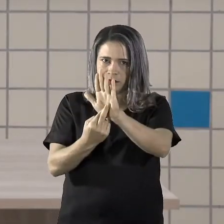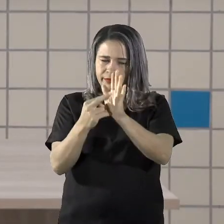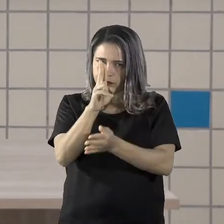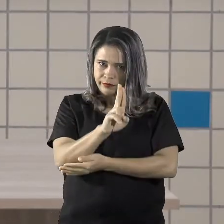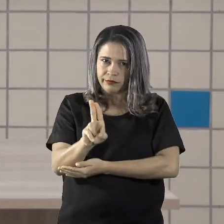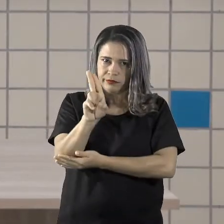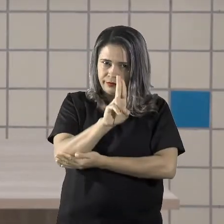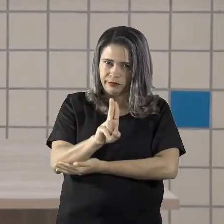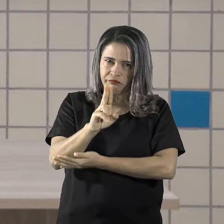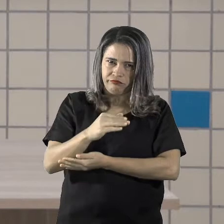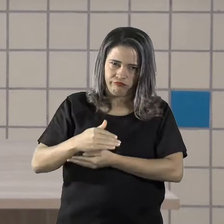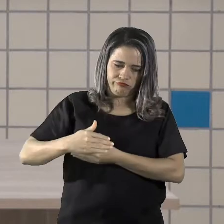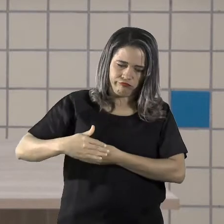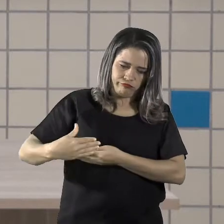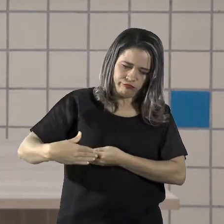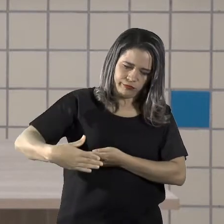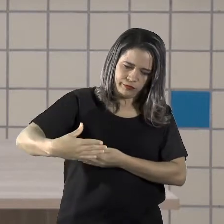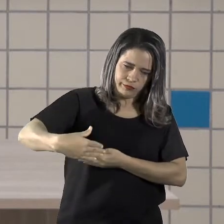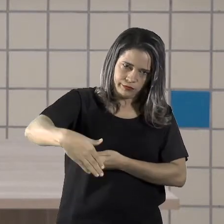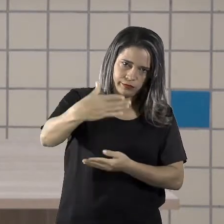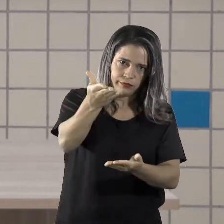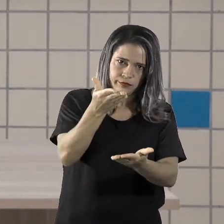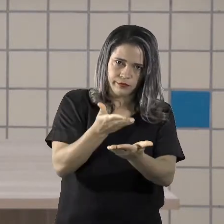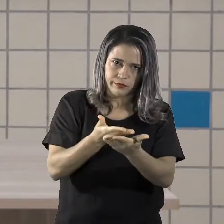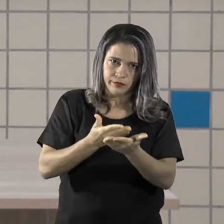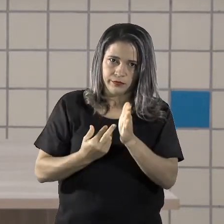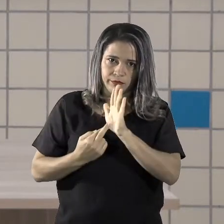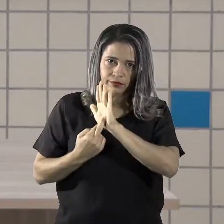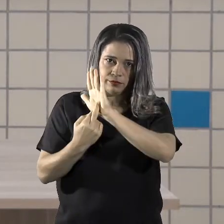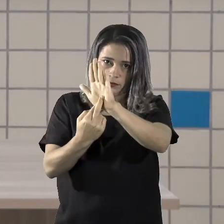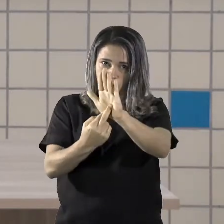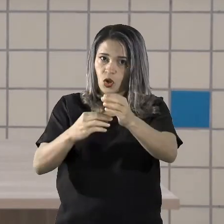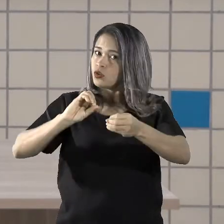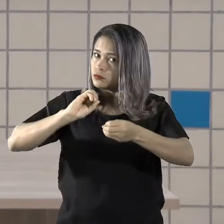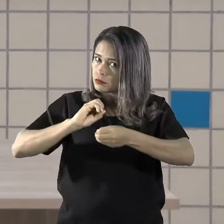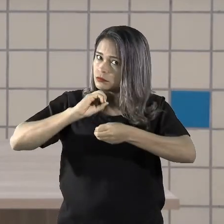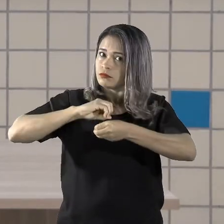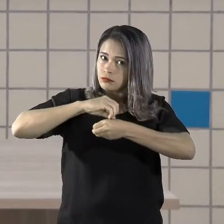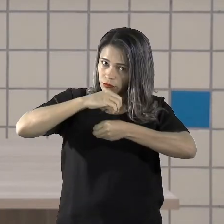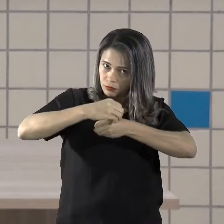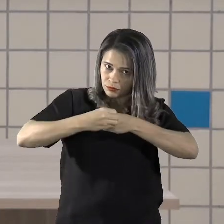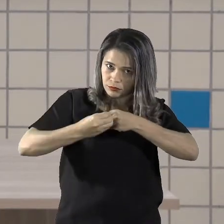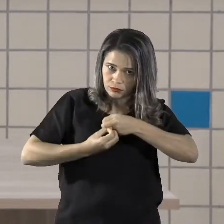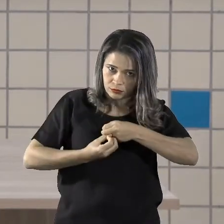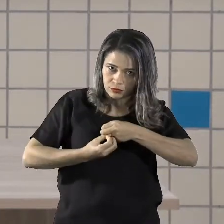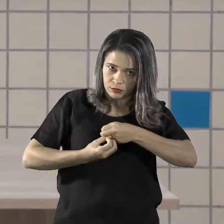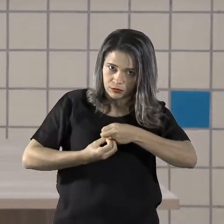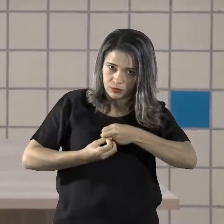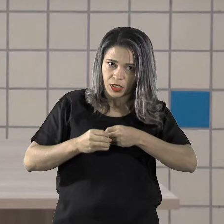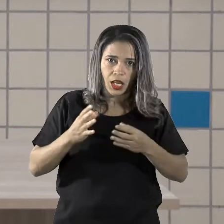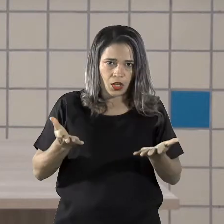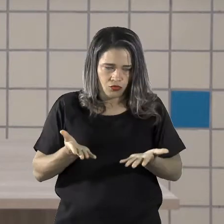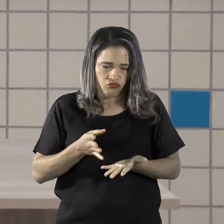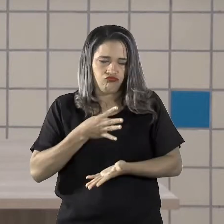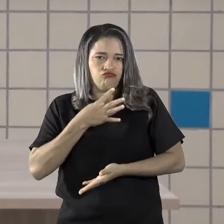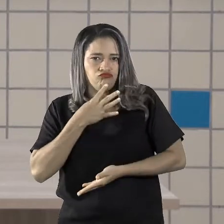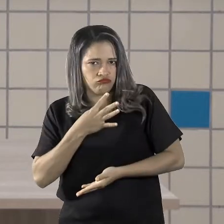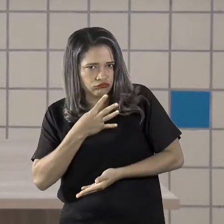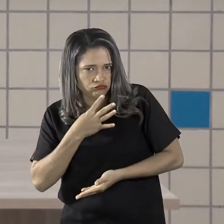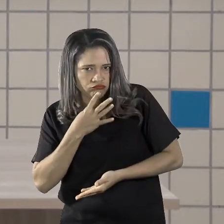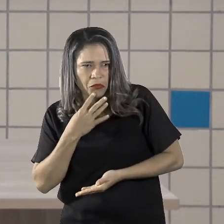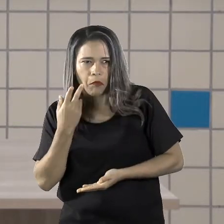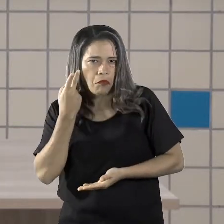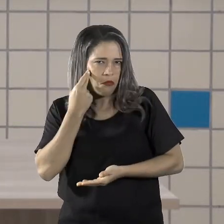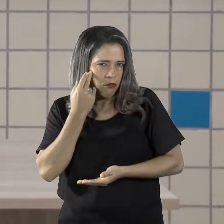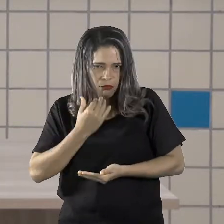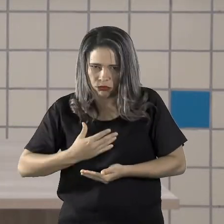utilizar durante as nossas aulas são as representações moleculares, tá ok? Que é a que a gente conhece, que é mais